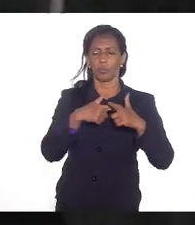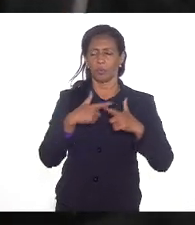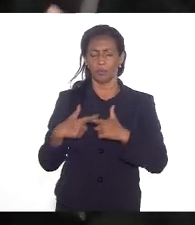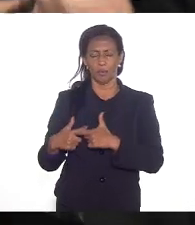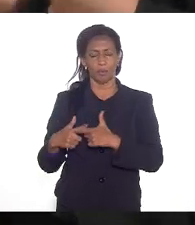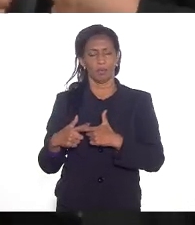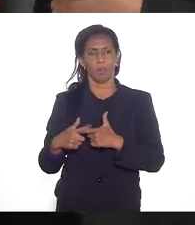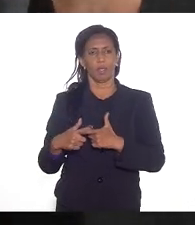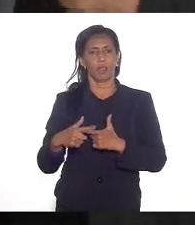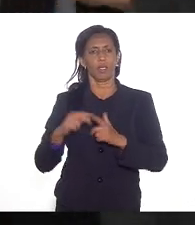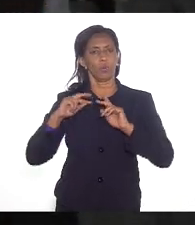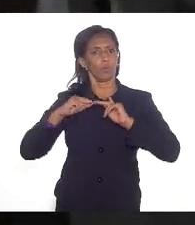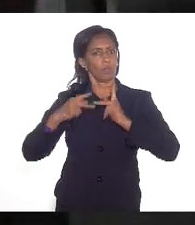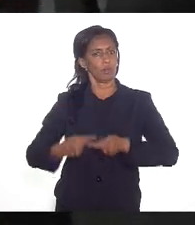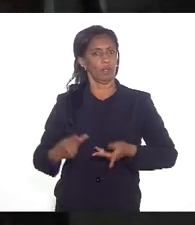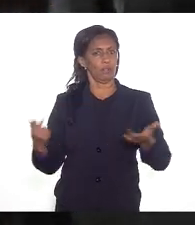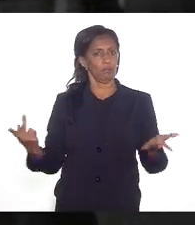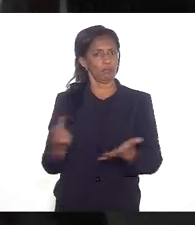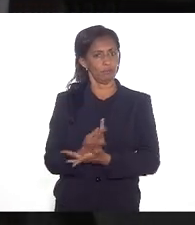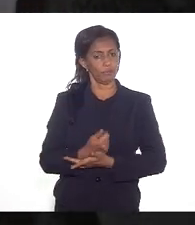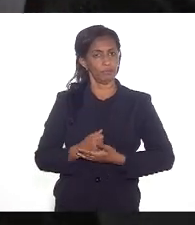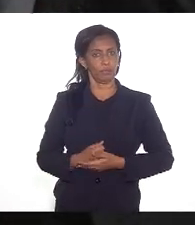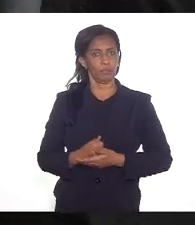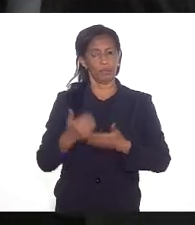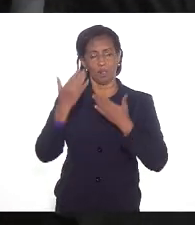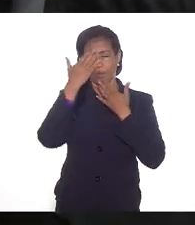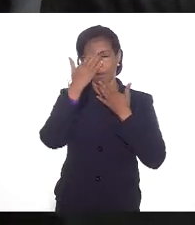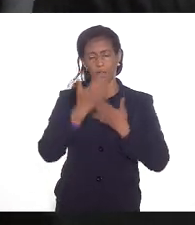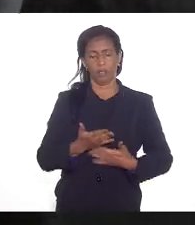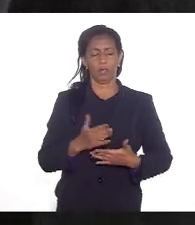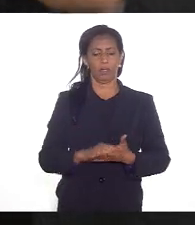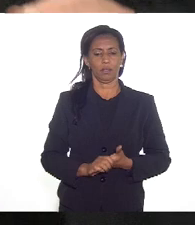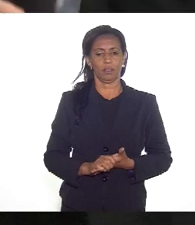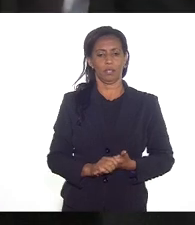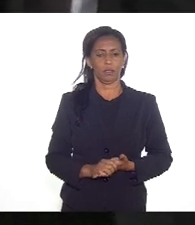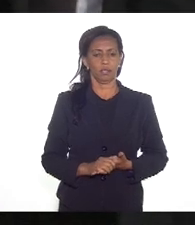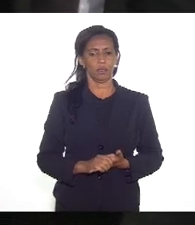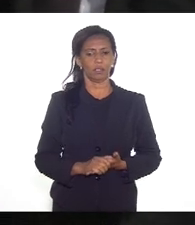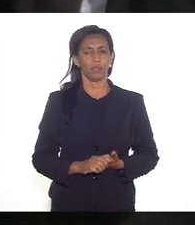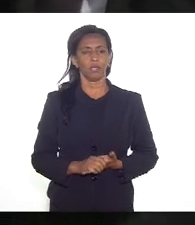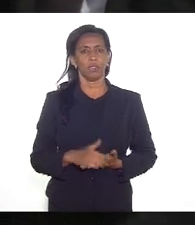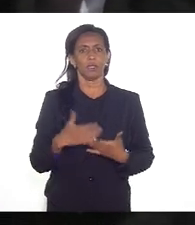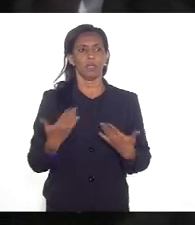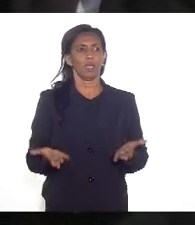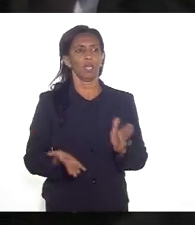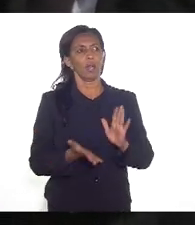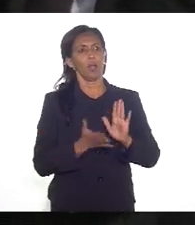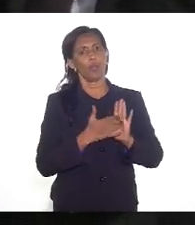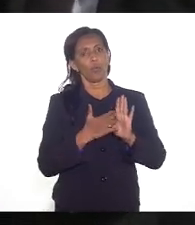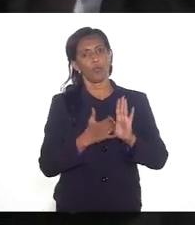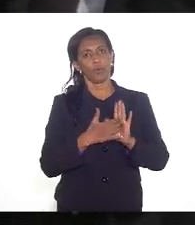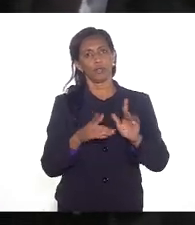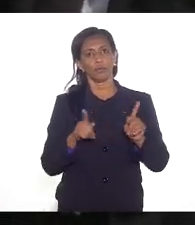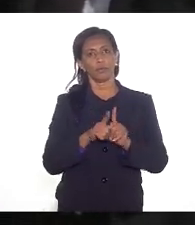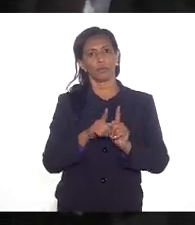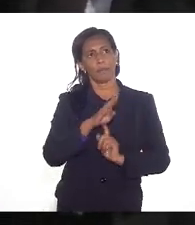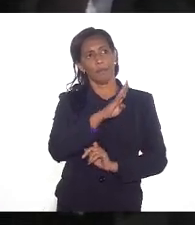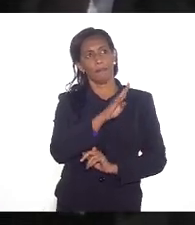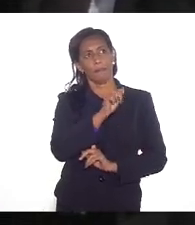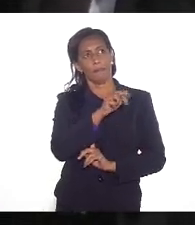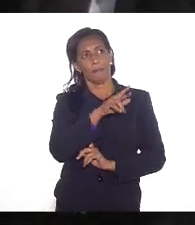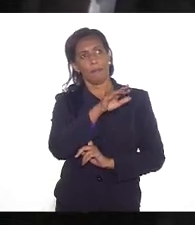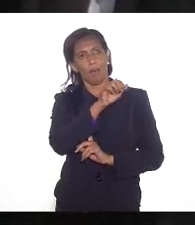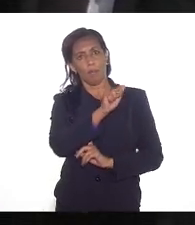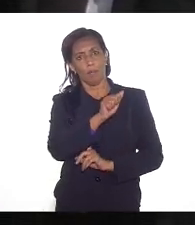sanitária e humanitário Então o senhor presidente agradeço e é louvando também Barbosa